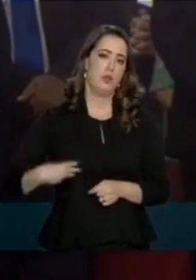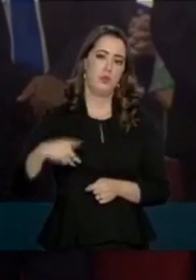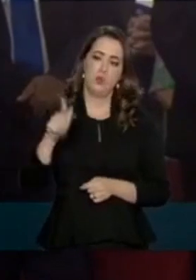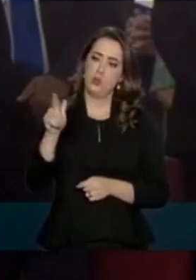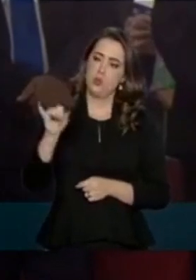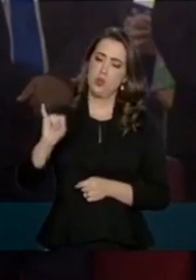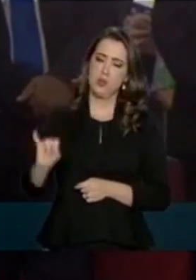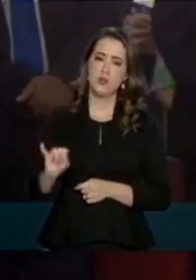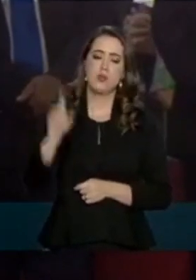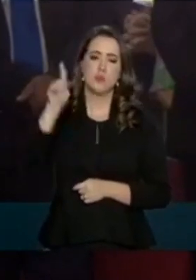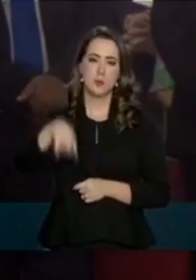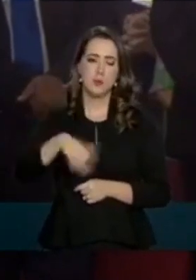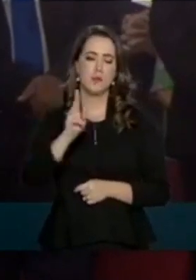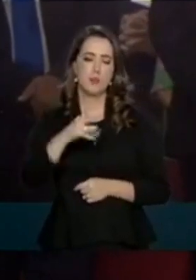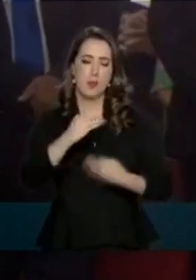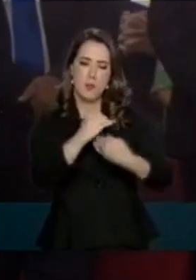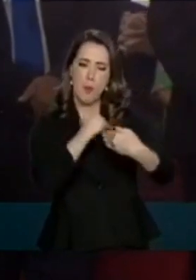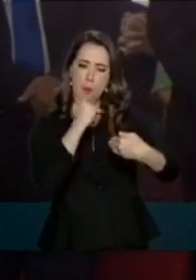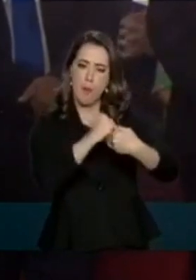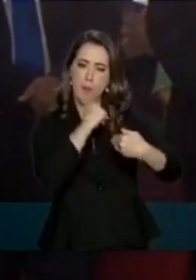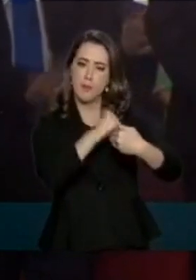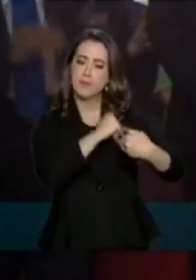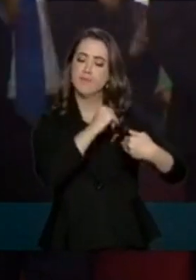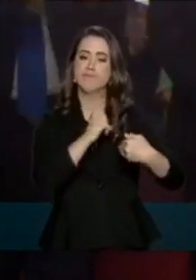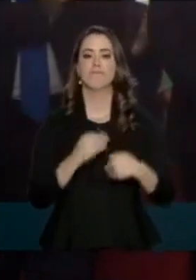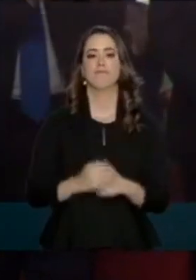meu grande conselheiro.